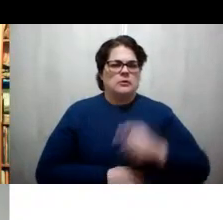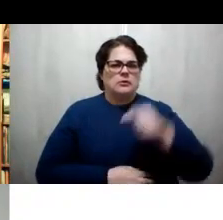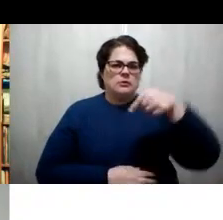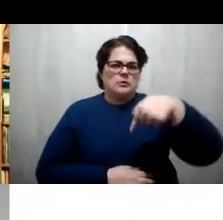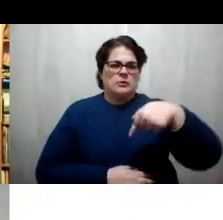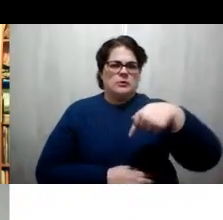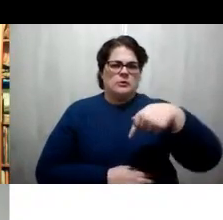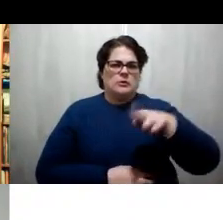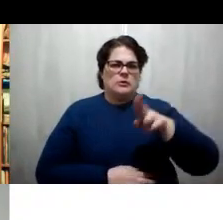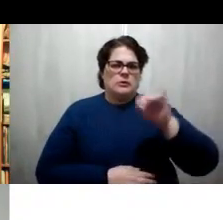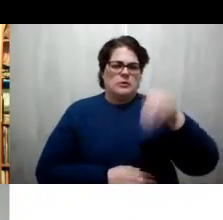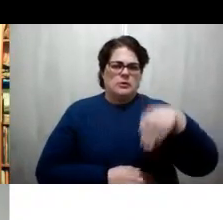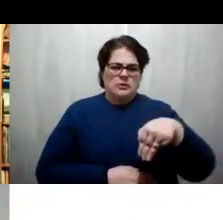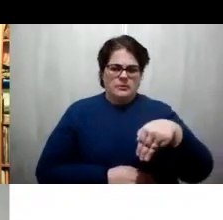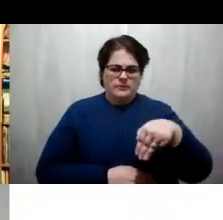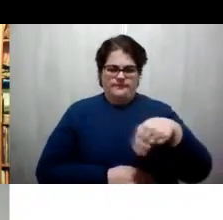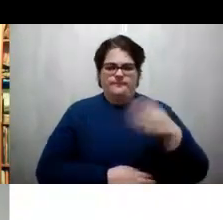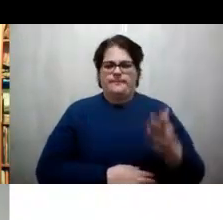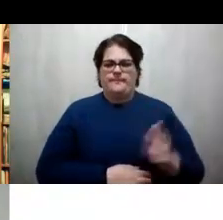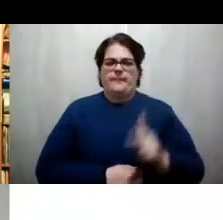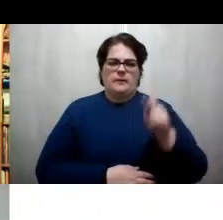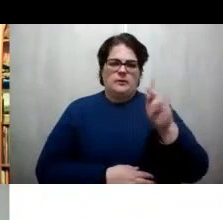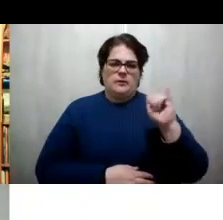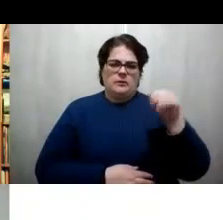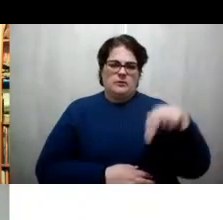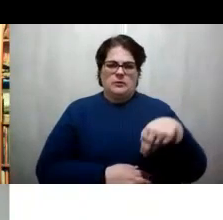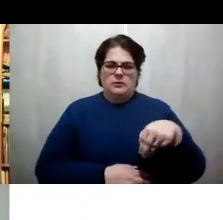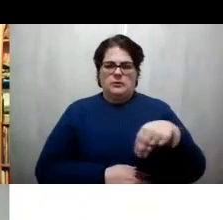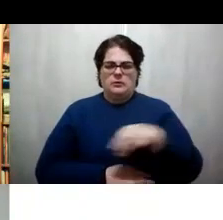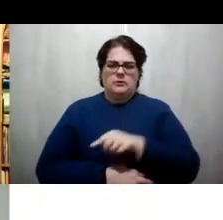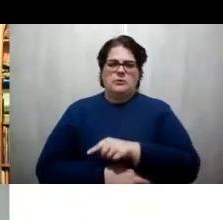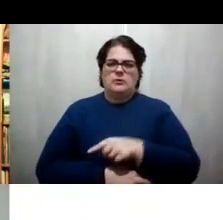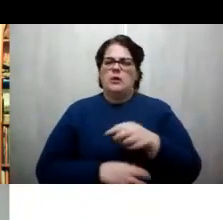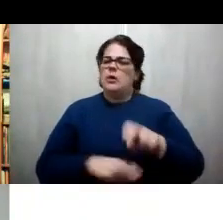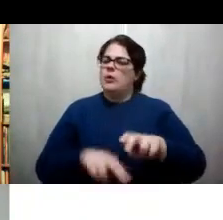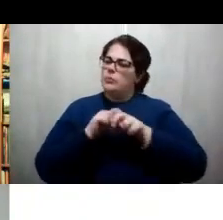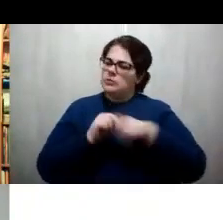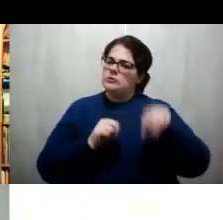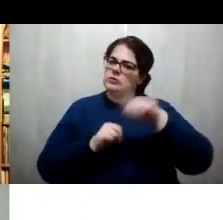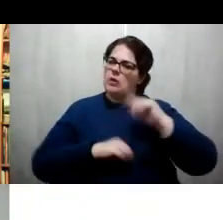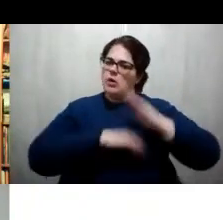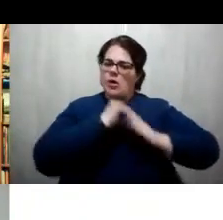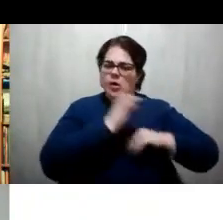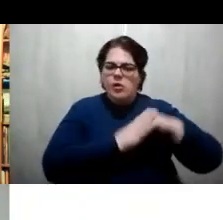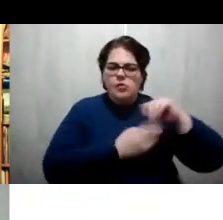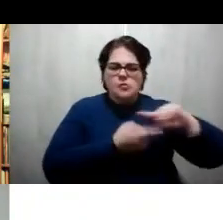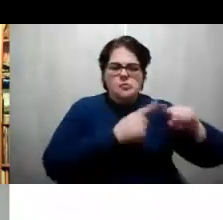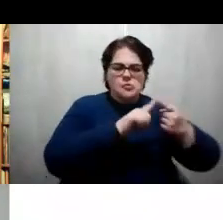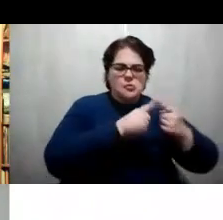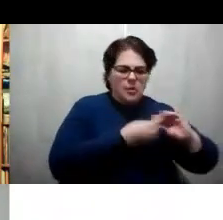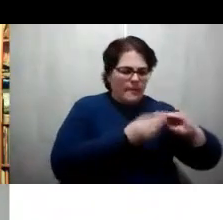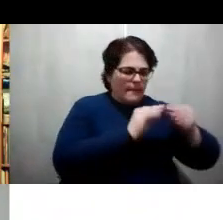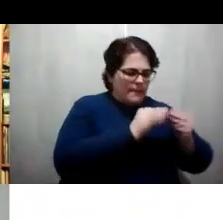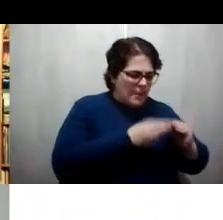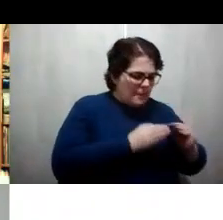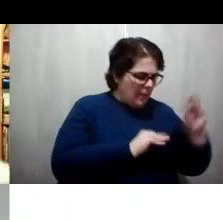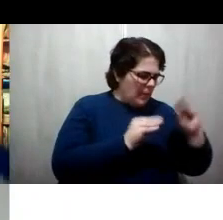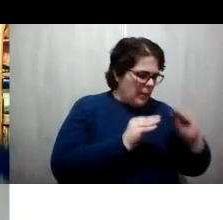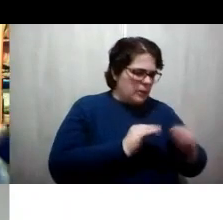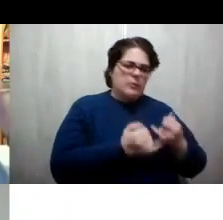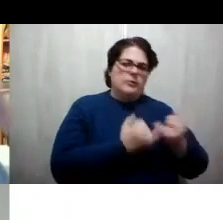Isso, Kim, olha só, por isso que a gente foi construindo esses modelos de, por exemplo,